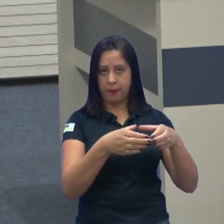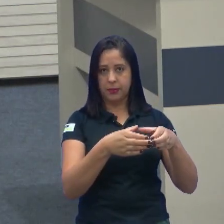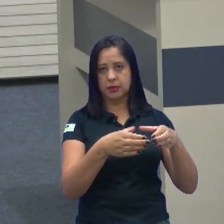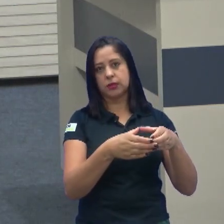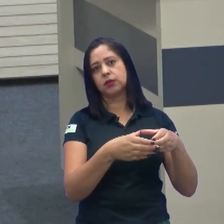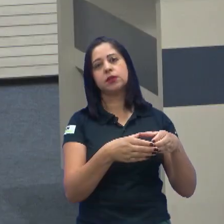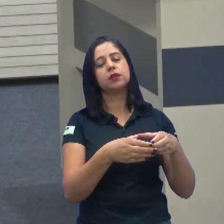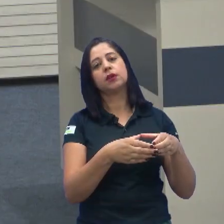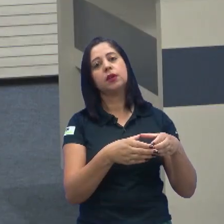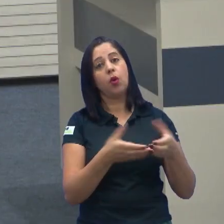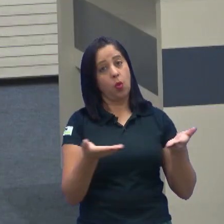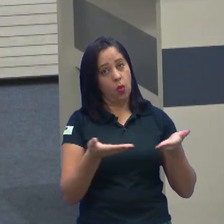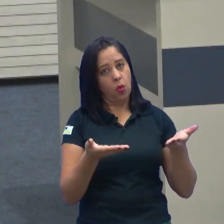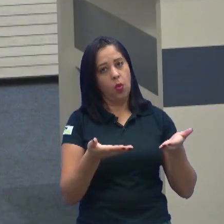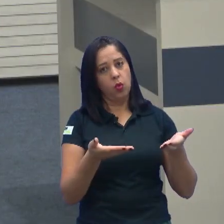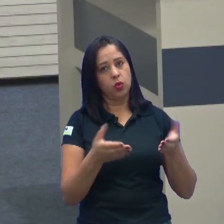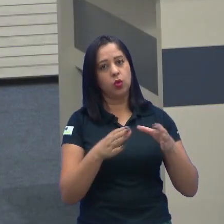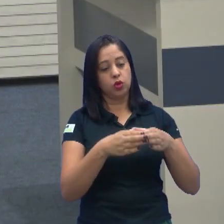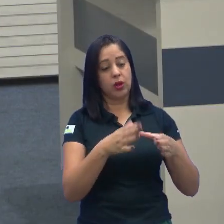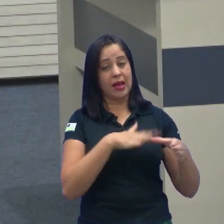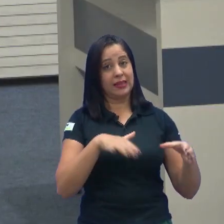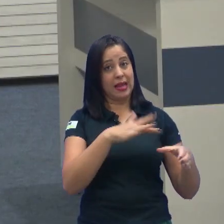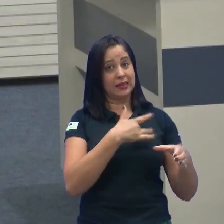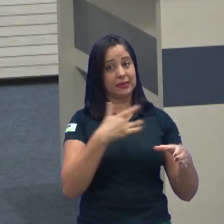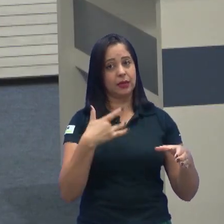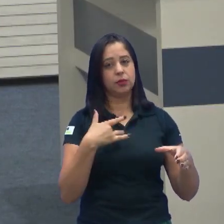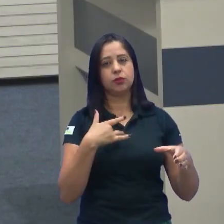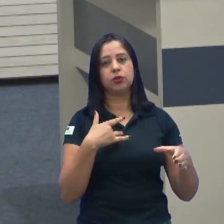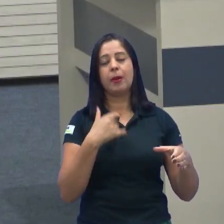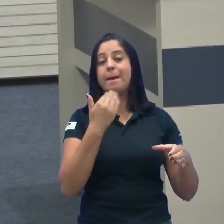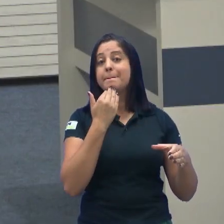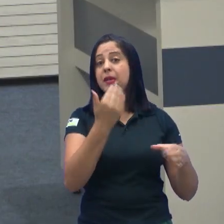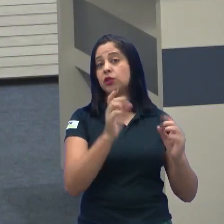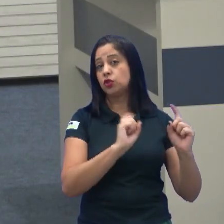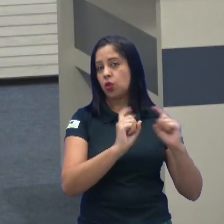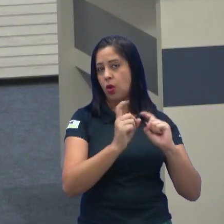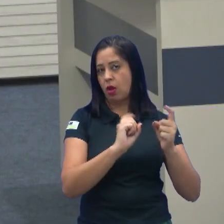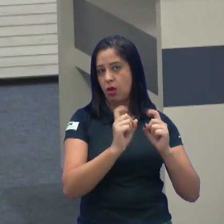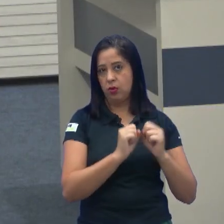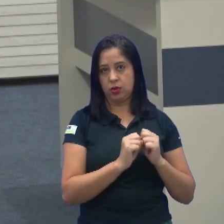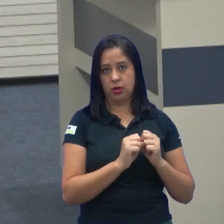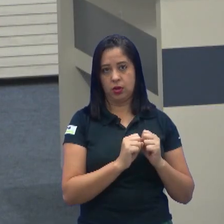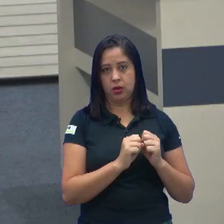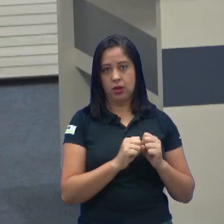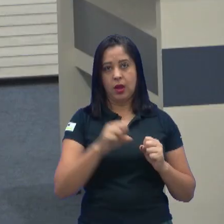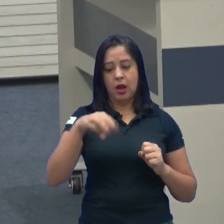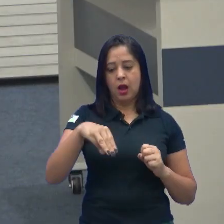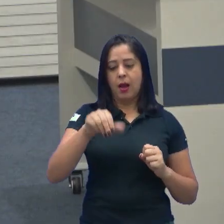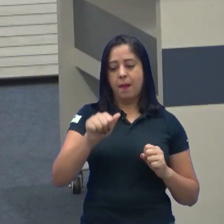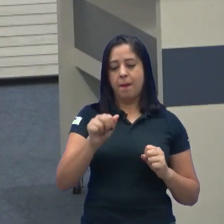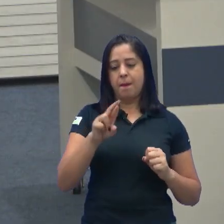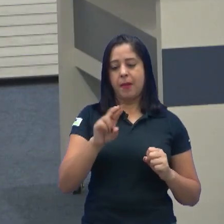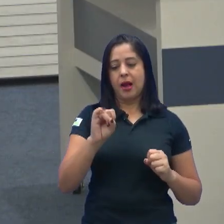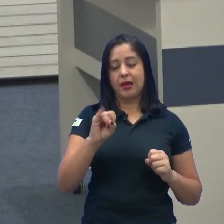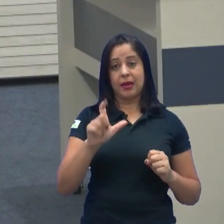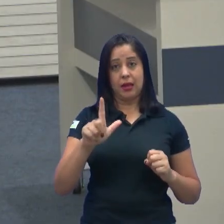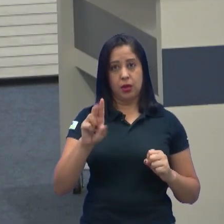de hoje, agora, na Comissão de Saúde, pediu uma reunião, a Marilu está aqui na casa,